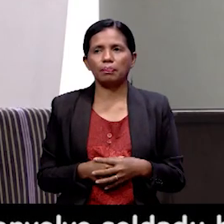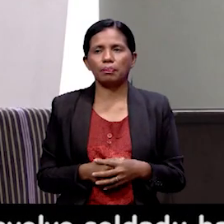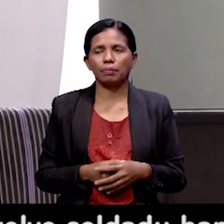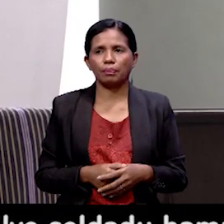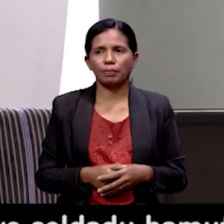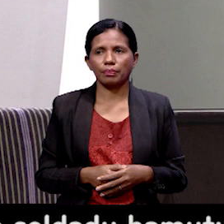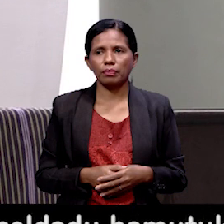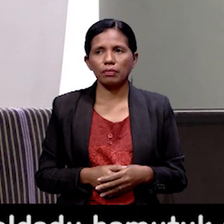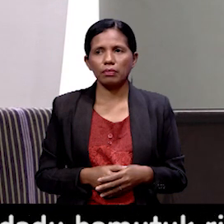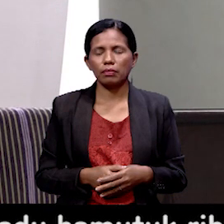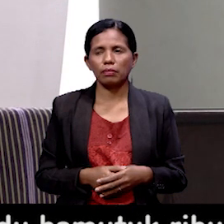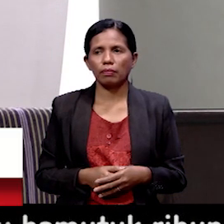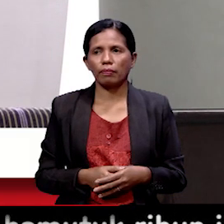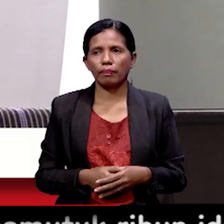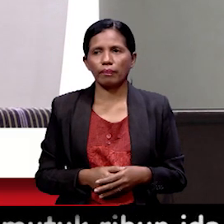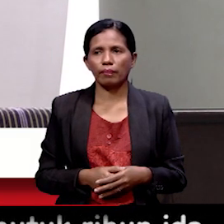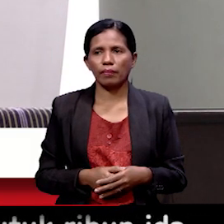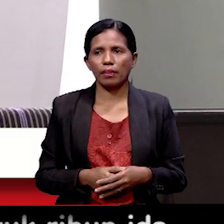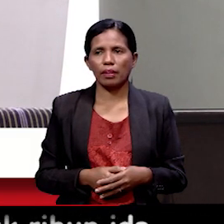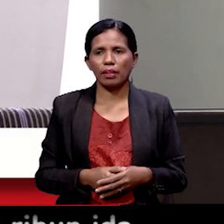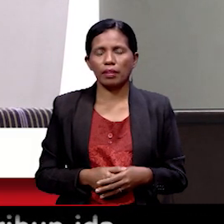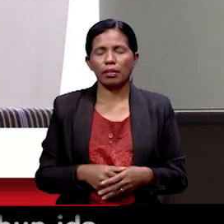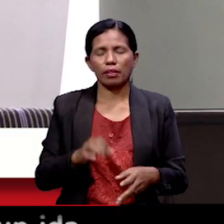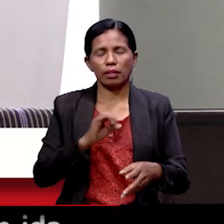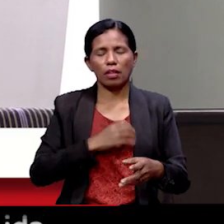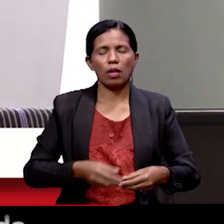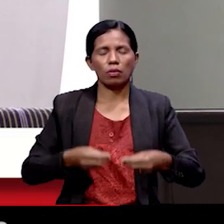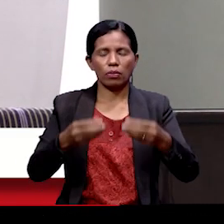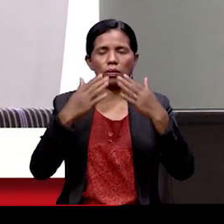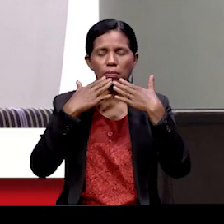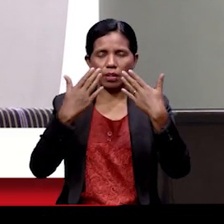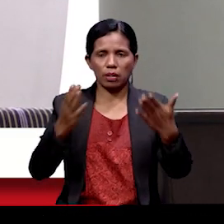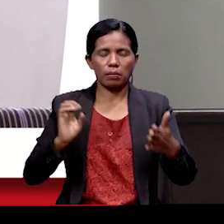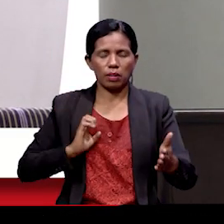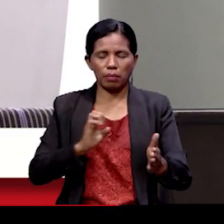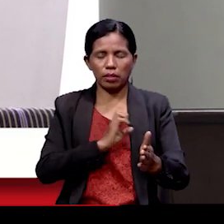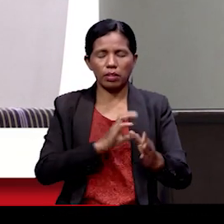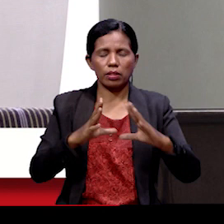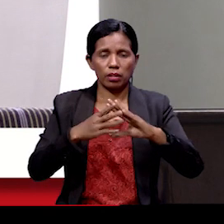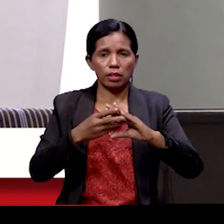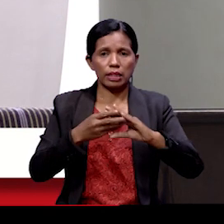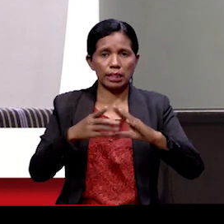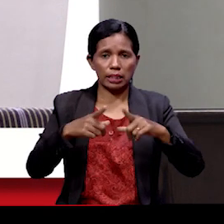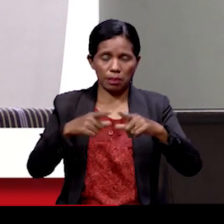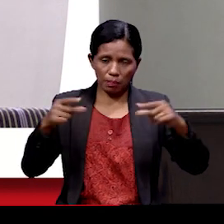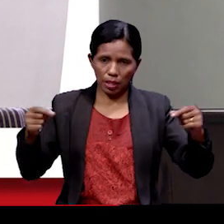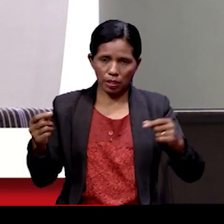Sr. Embaixador, o territorio ho nenarang prasi, lori povo Timor nenarang,